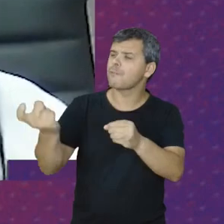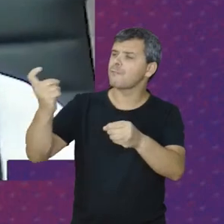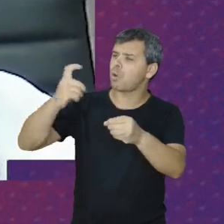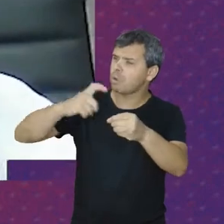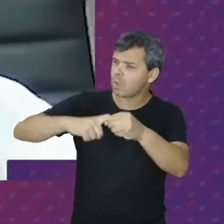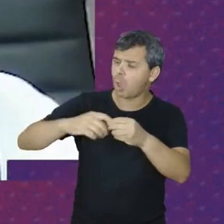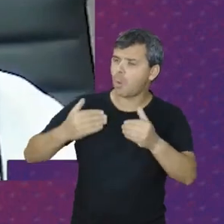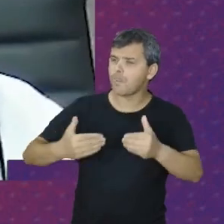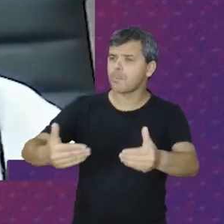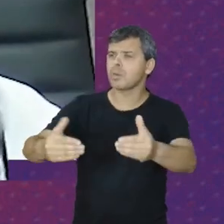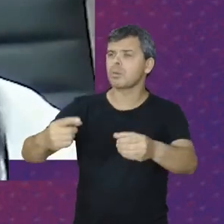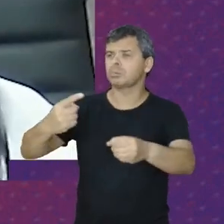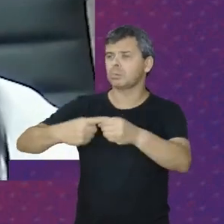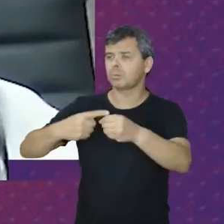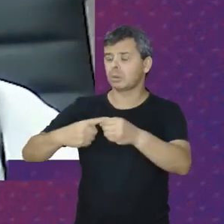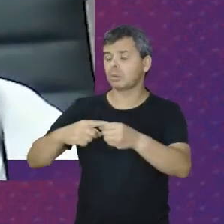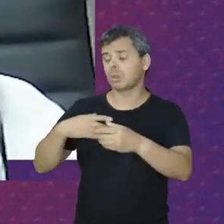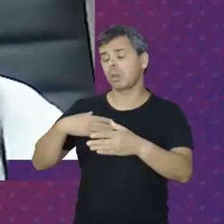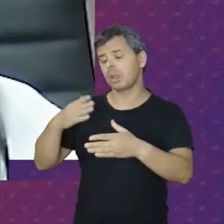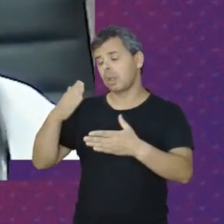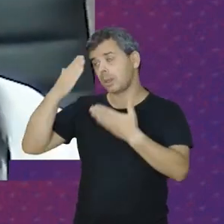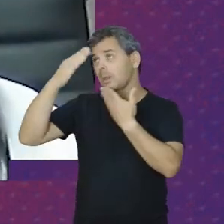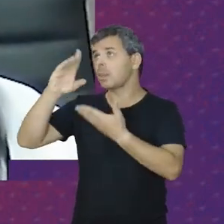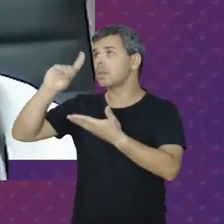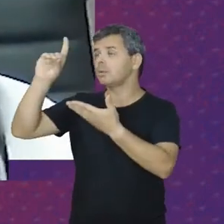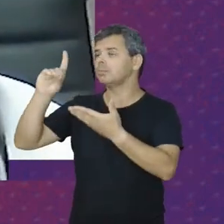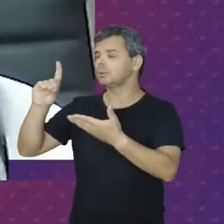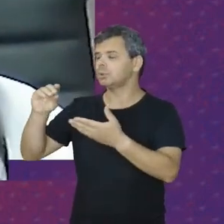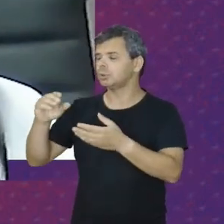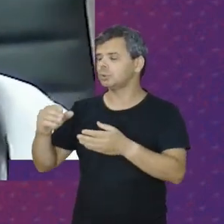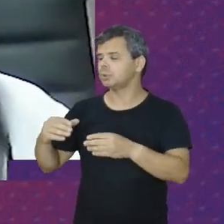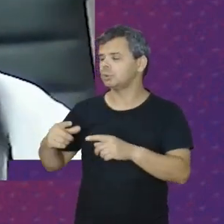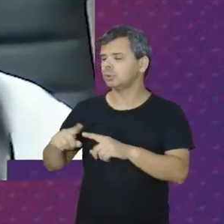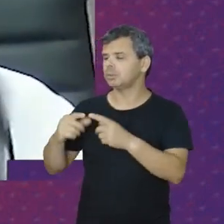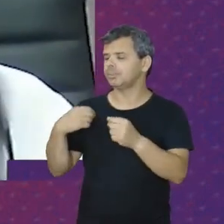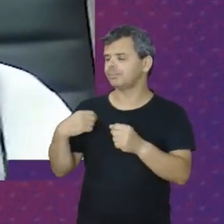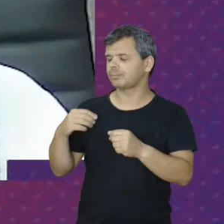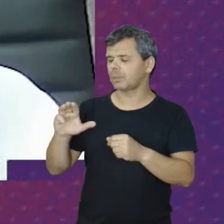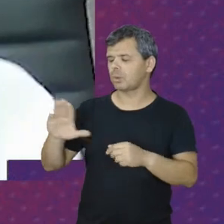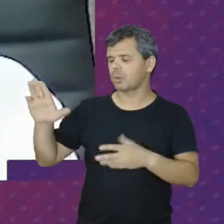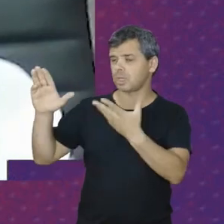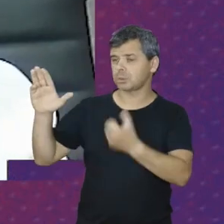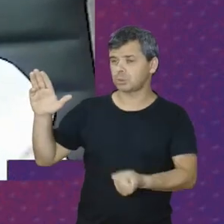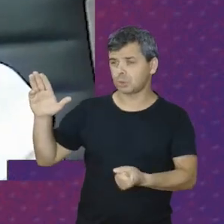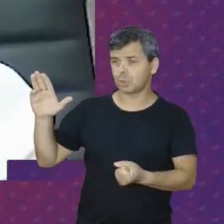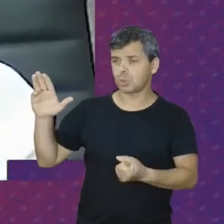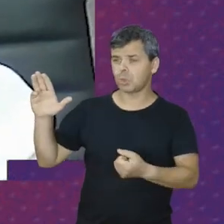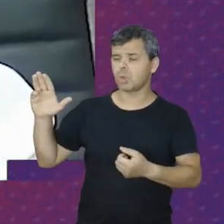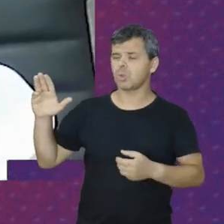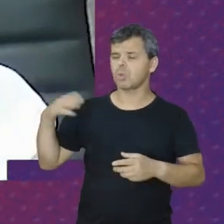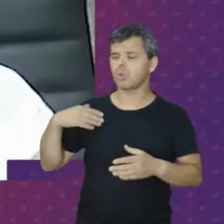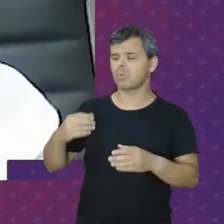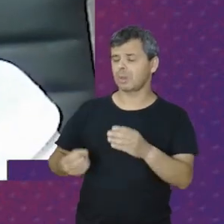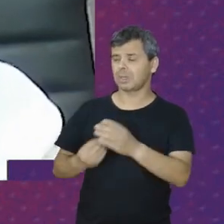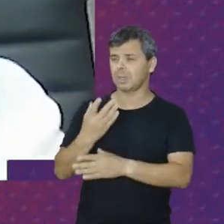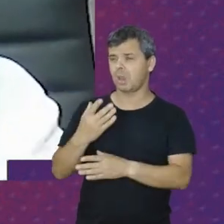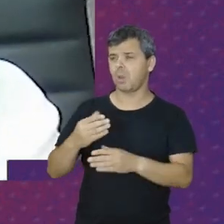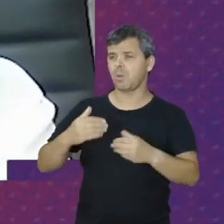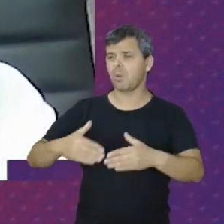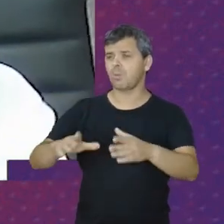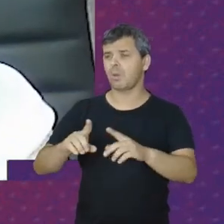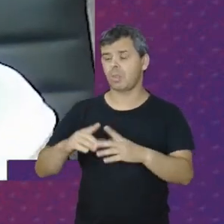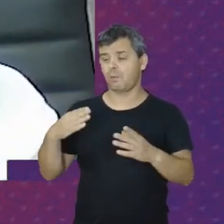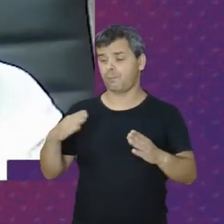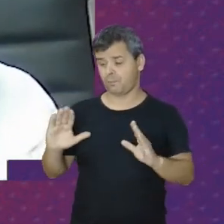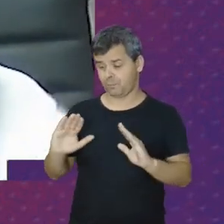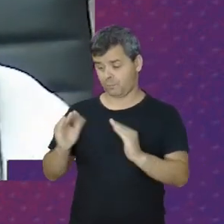ministério, e ainda bem que Lula aceitou nossa proposta e o Ministério das Cidades foi retomado, mas tinha sido fechado durante o governo Bolsonaro. E não só